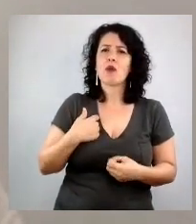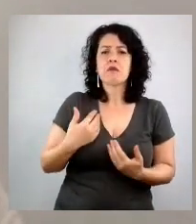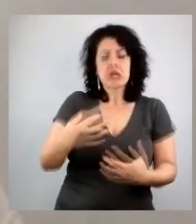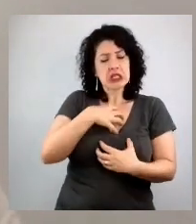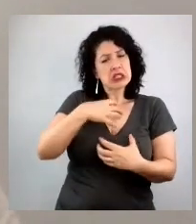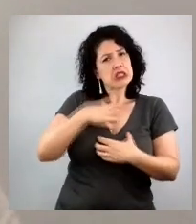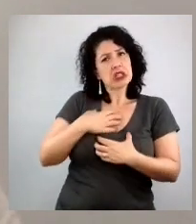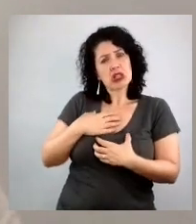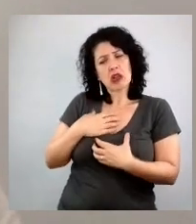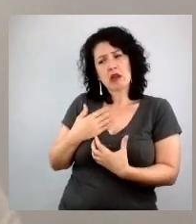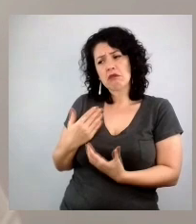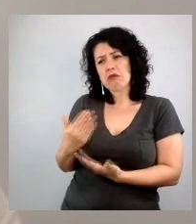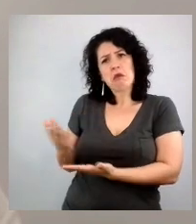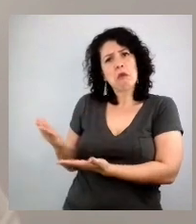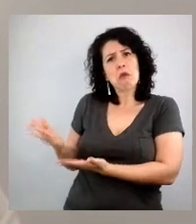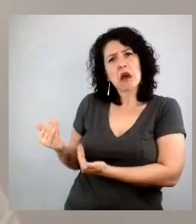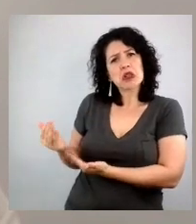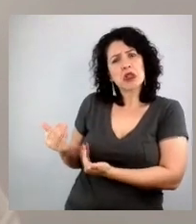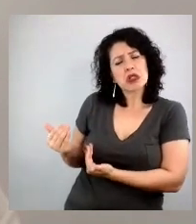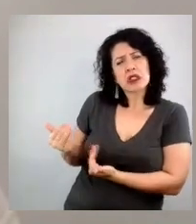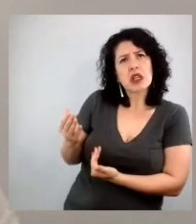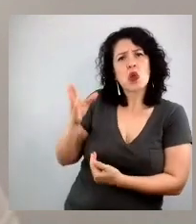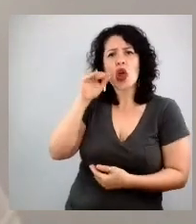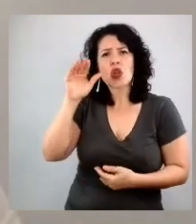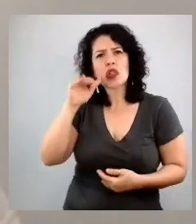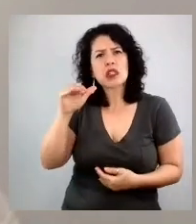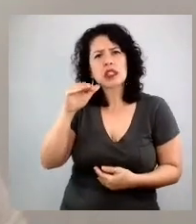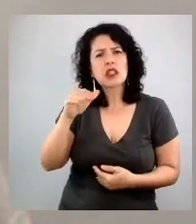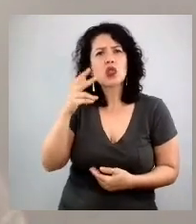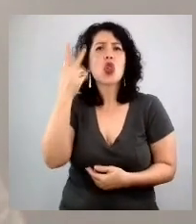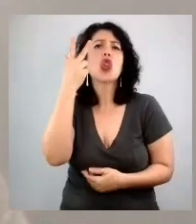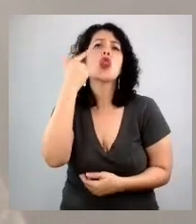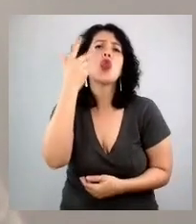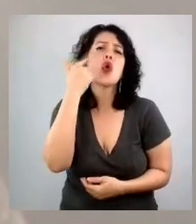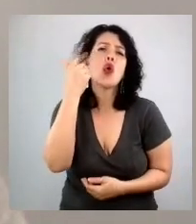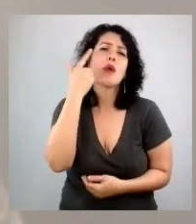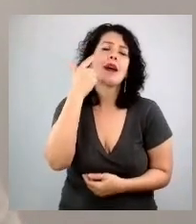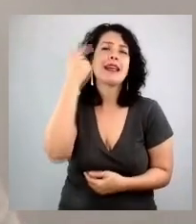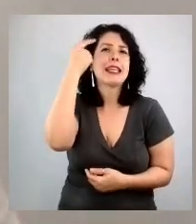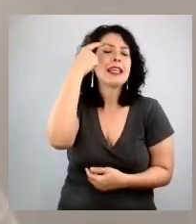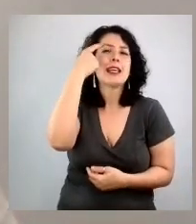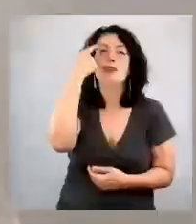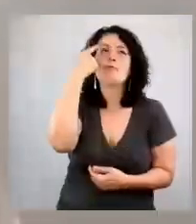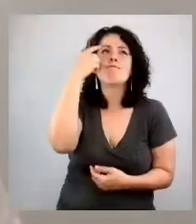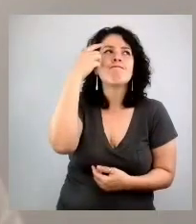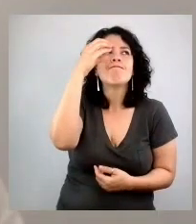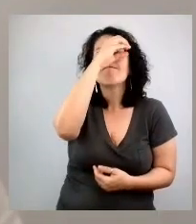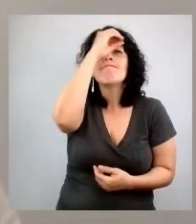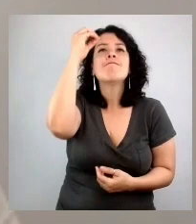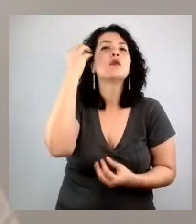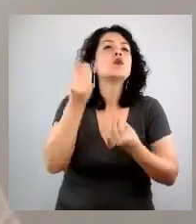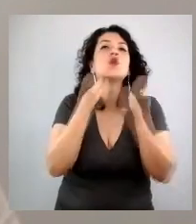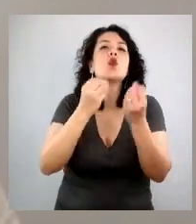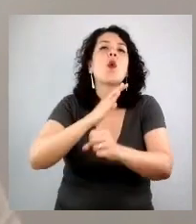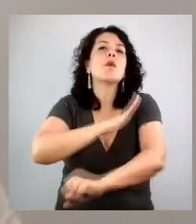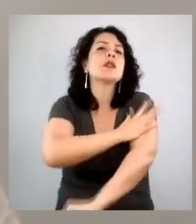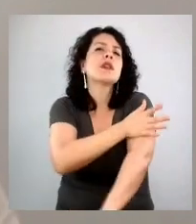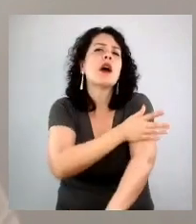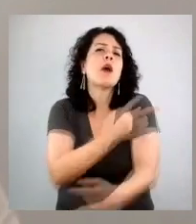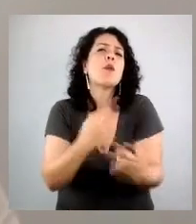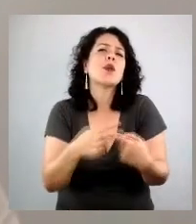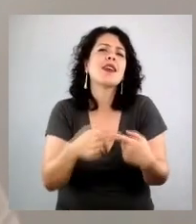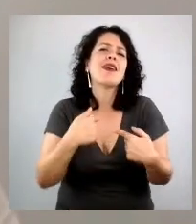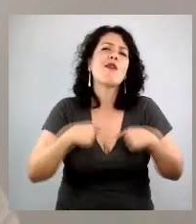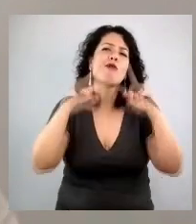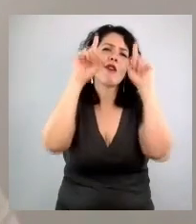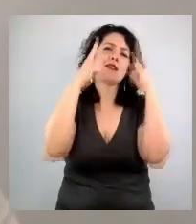jovem adolescente, assim, sair, e não entendia porque estava sendo discriminada por conta da minha cegueira. O fato é que eu fiquei